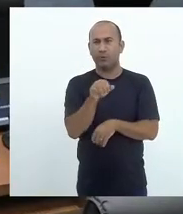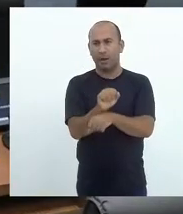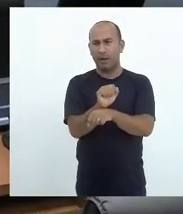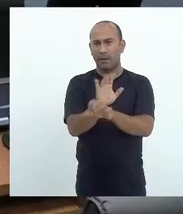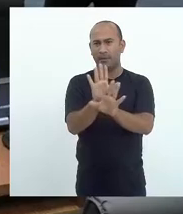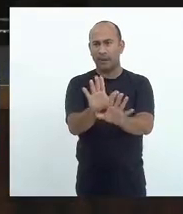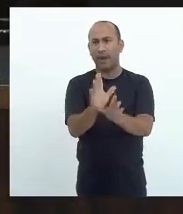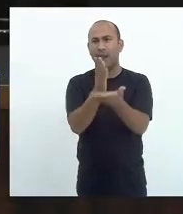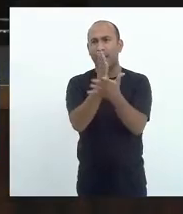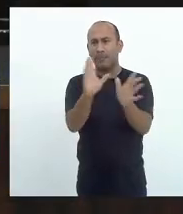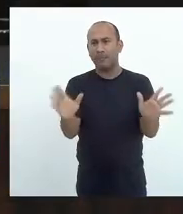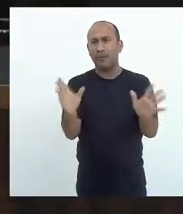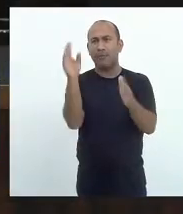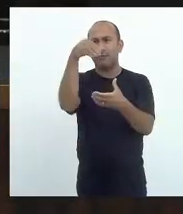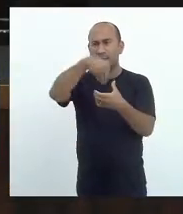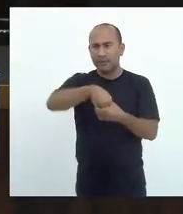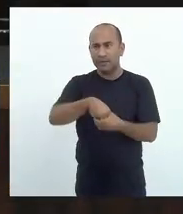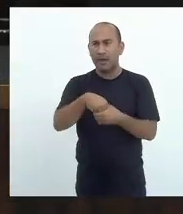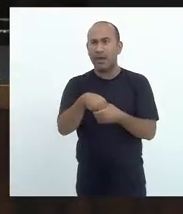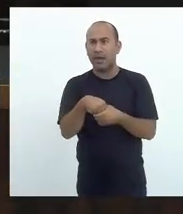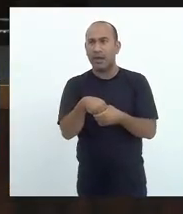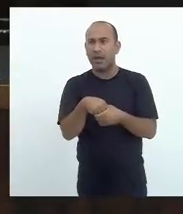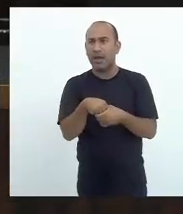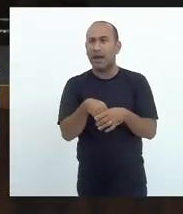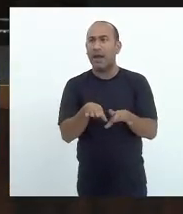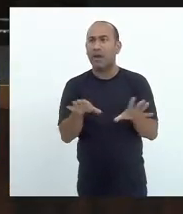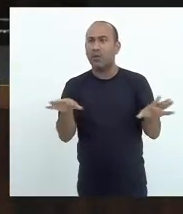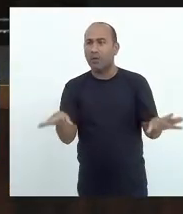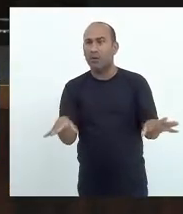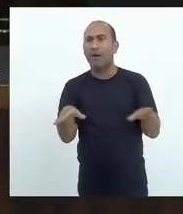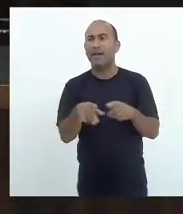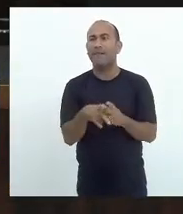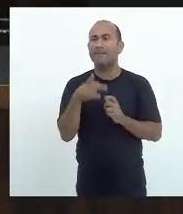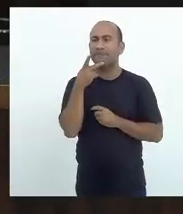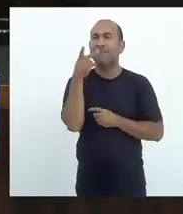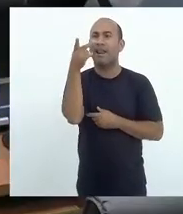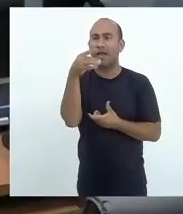a votação. Agora tem a tabela de declaração de voto.